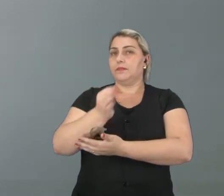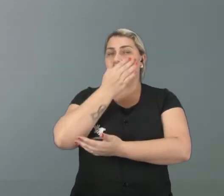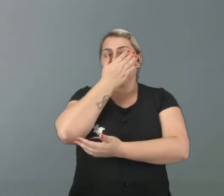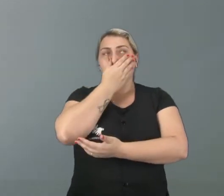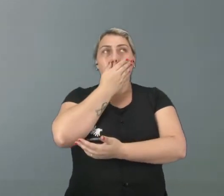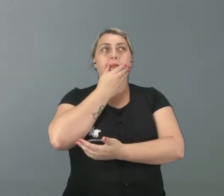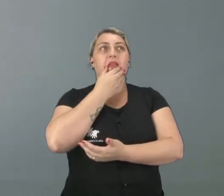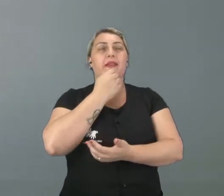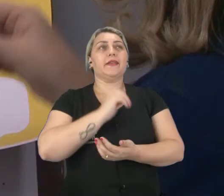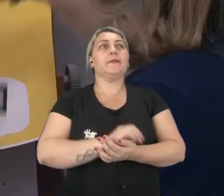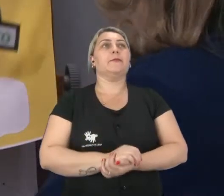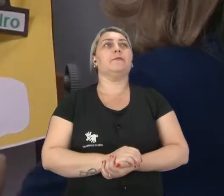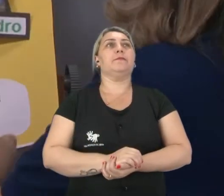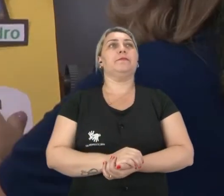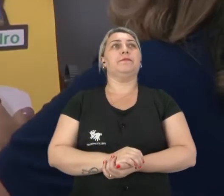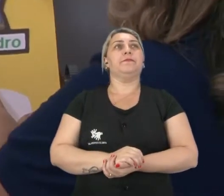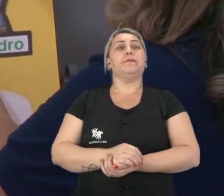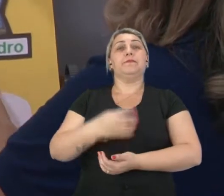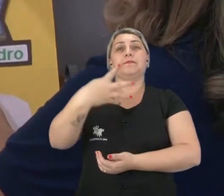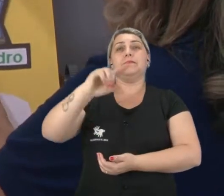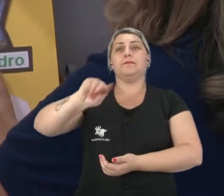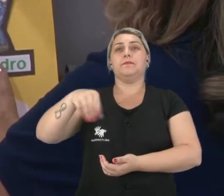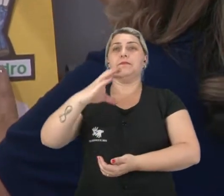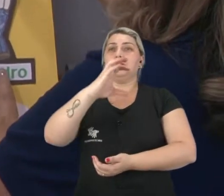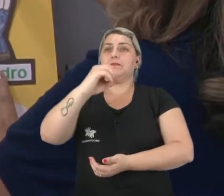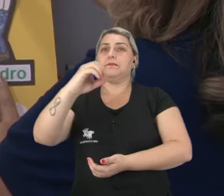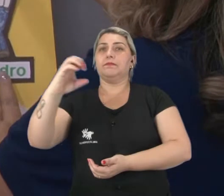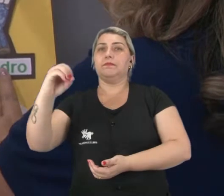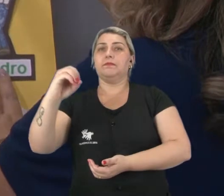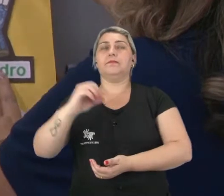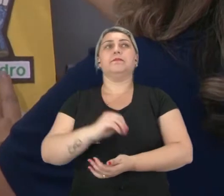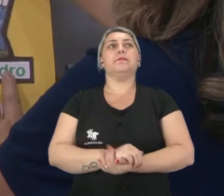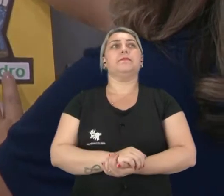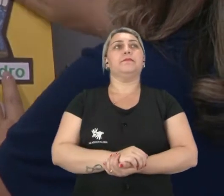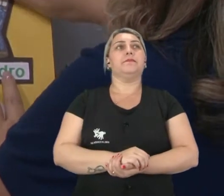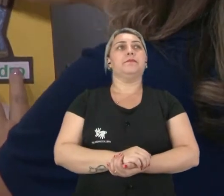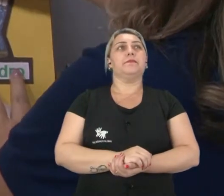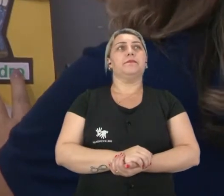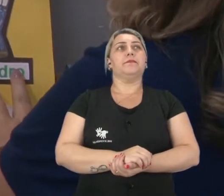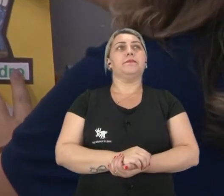Certinho? Ele veio e representou dessa forma.